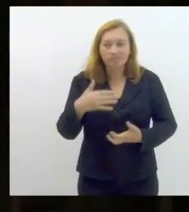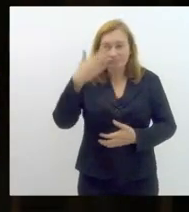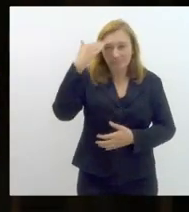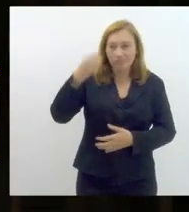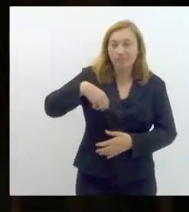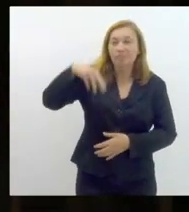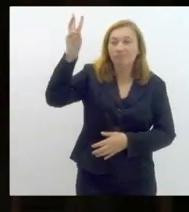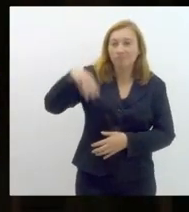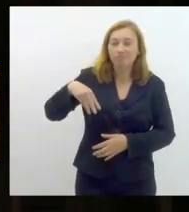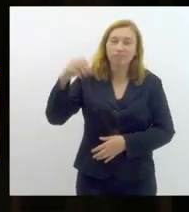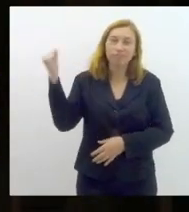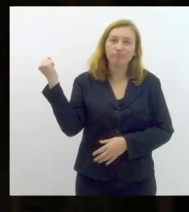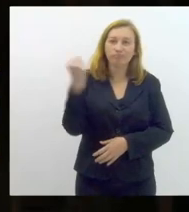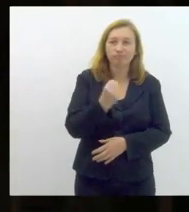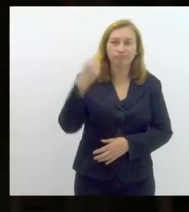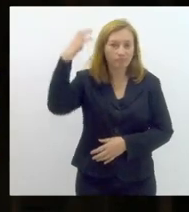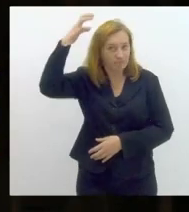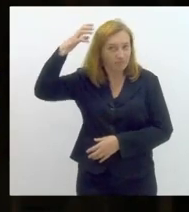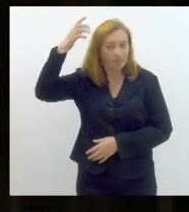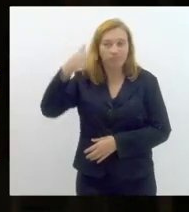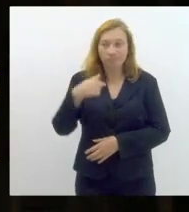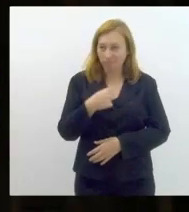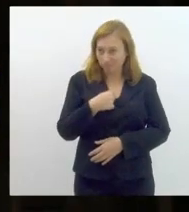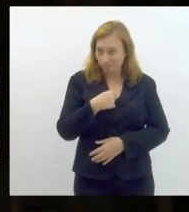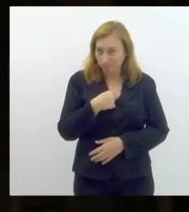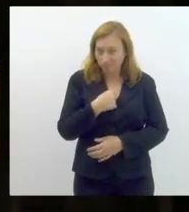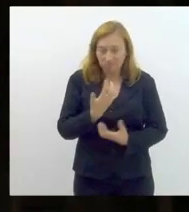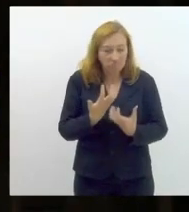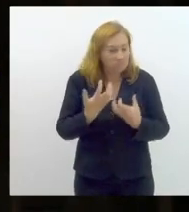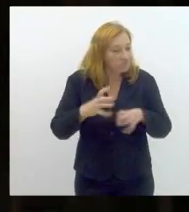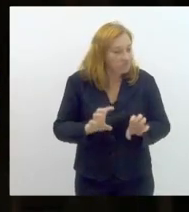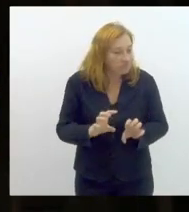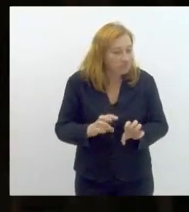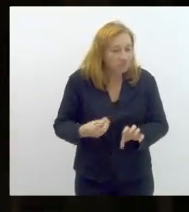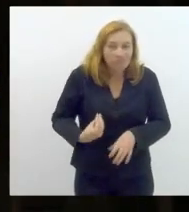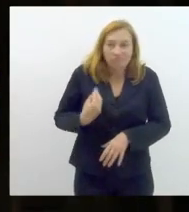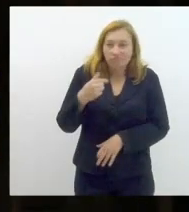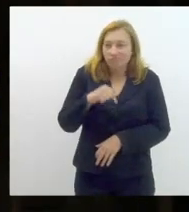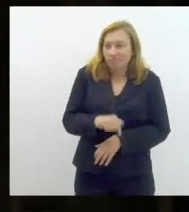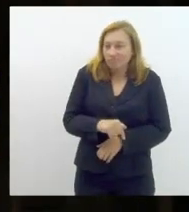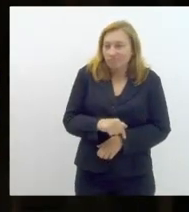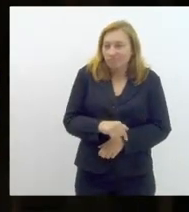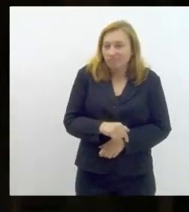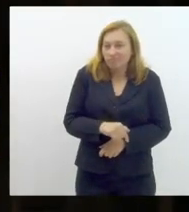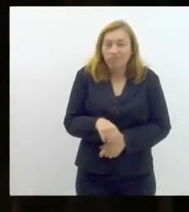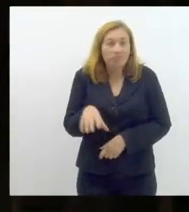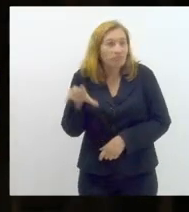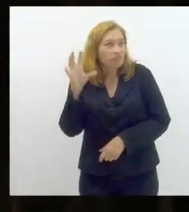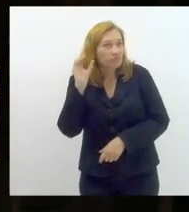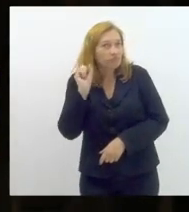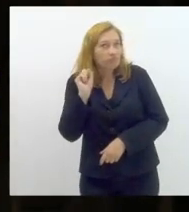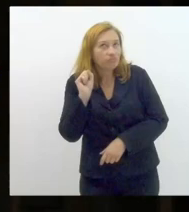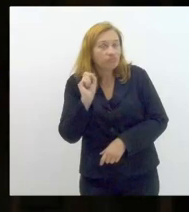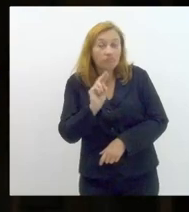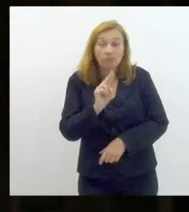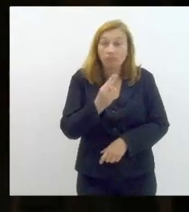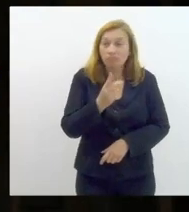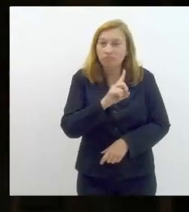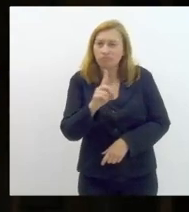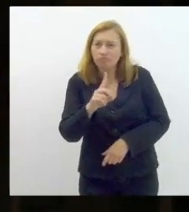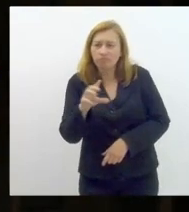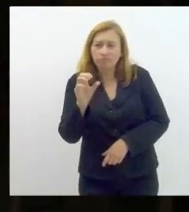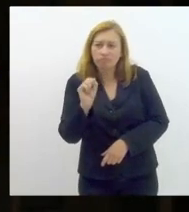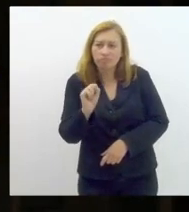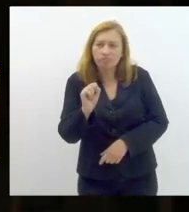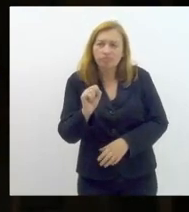matou Marielle. Eu não quero e não estou aqui para ouvir ou para não ouvir opinião